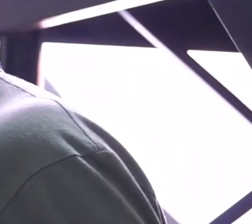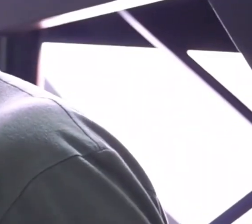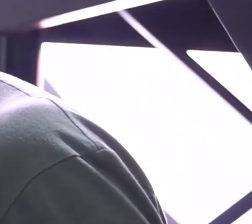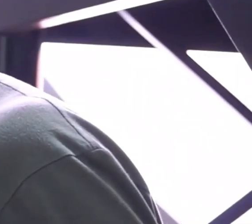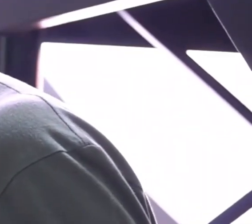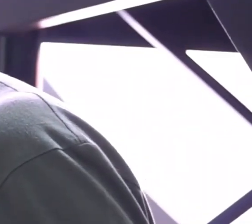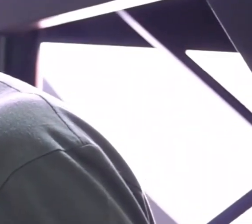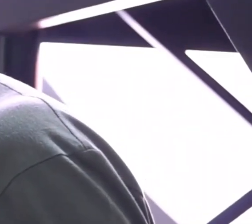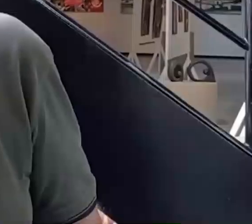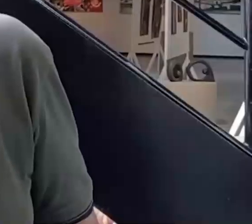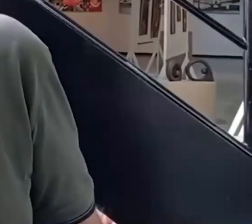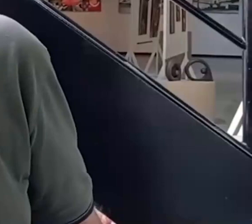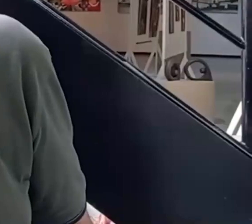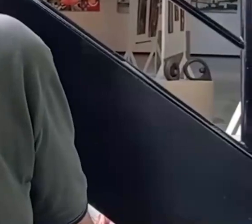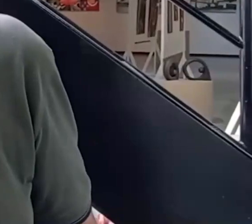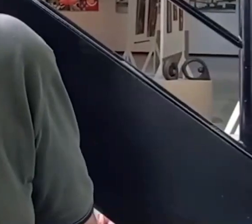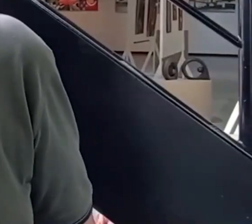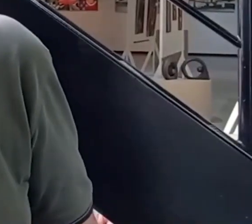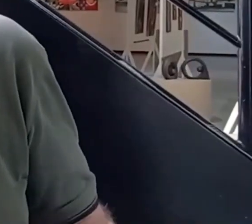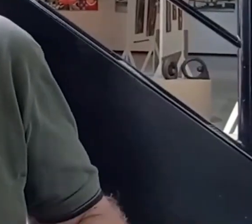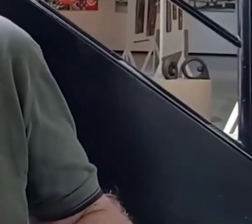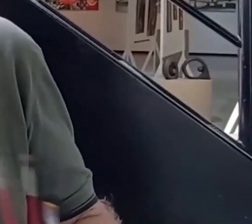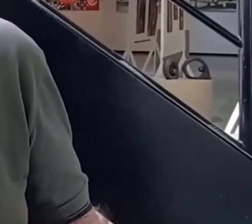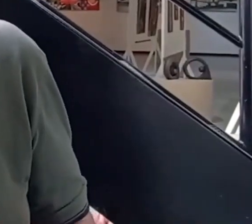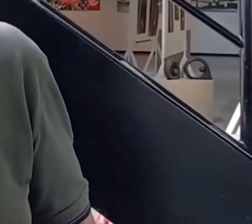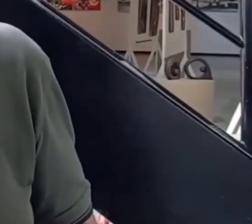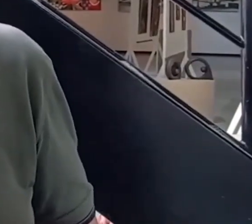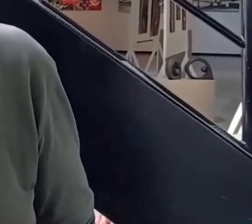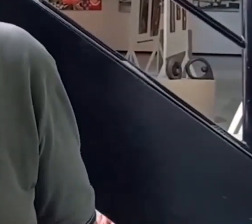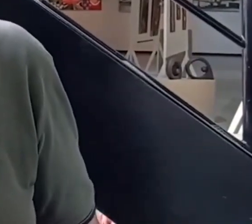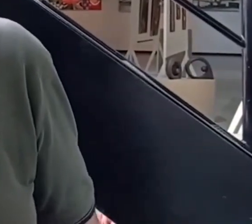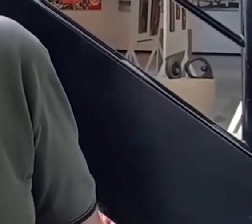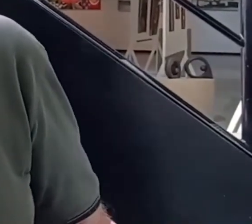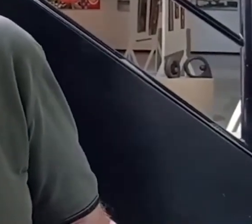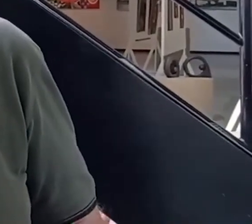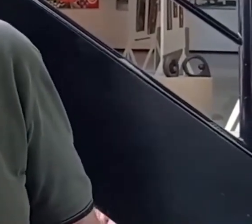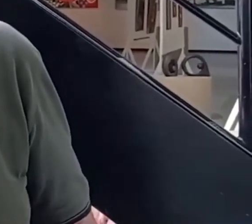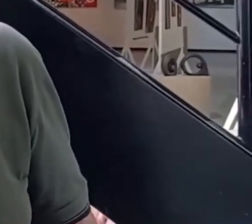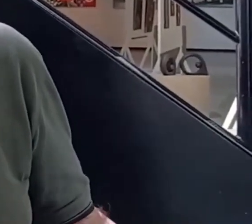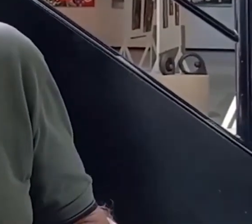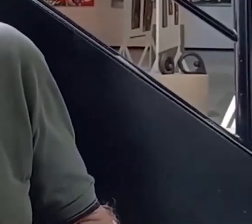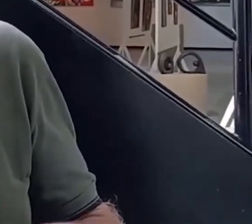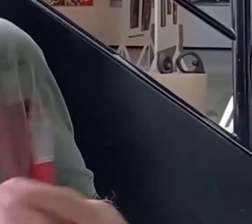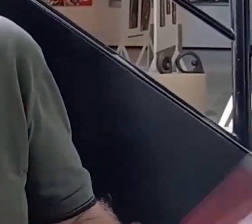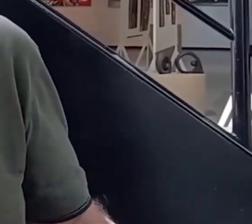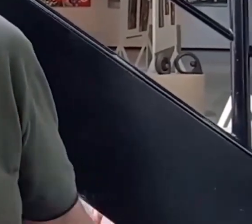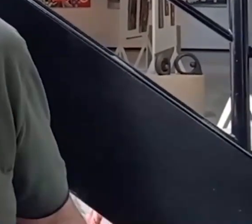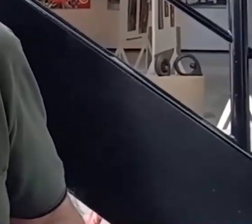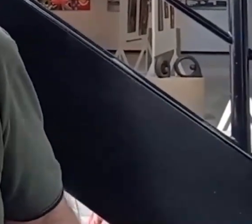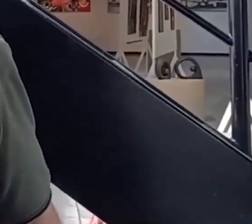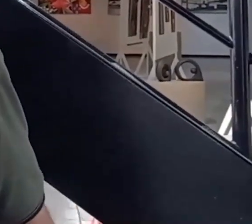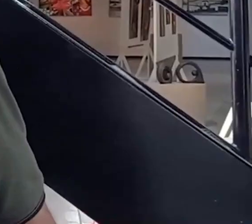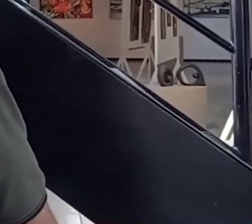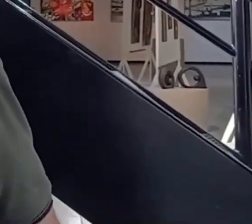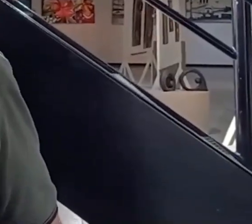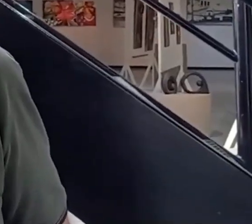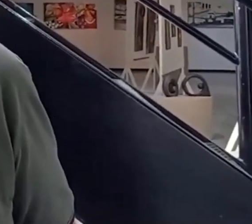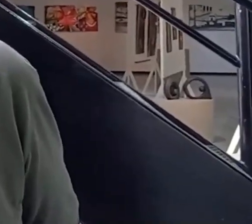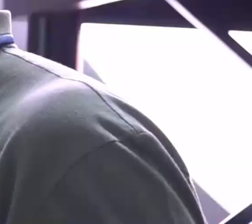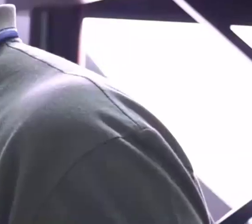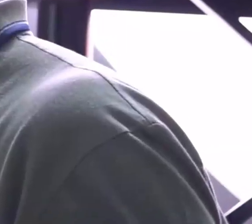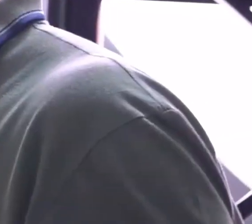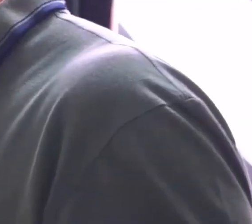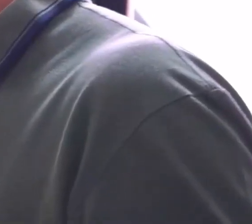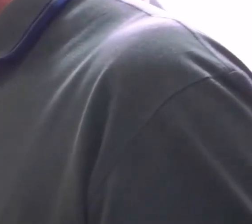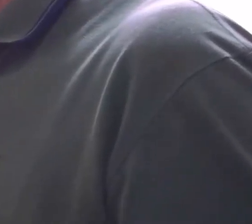técnica que eu tenho, com a evolução técnica, com a evolução espiritual, com a evolução psicológica, porque muitas